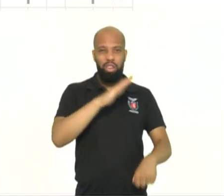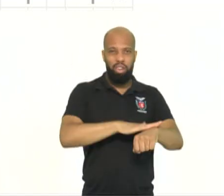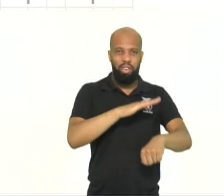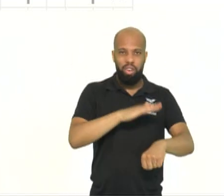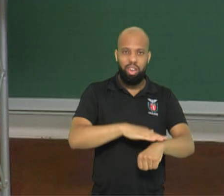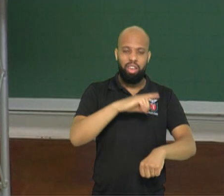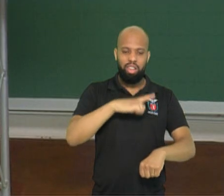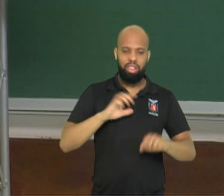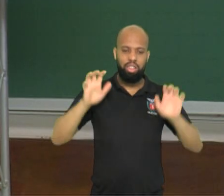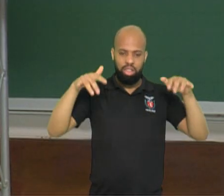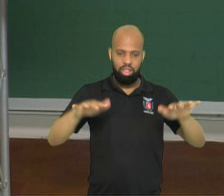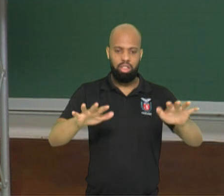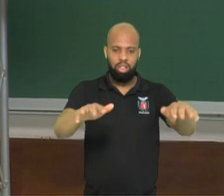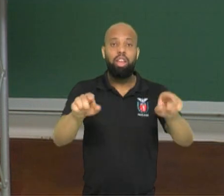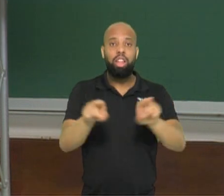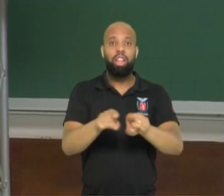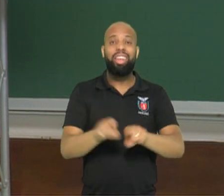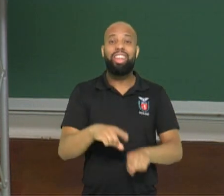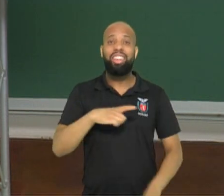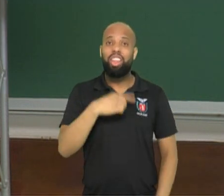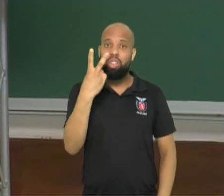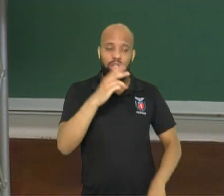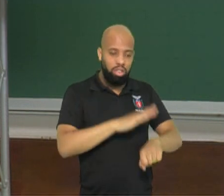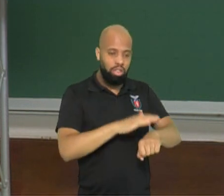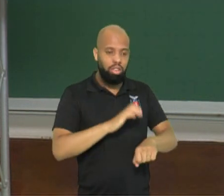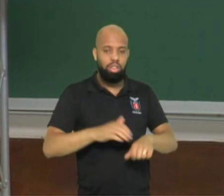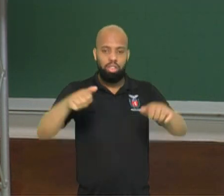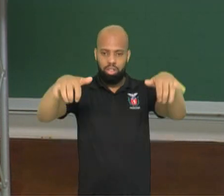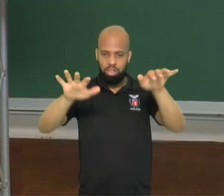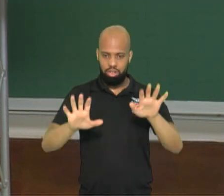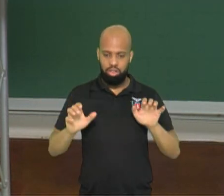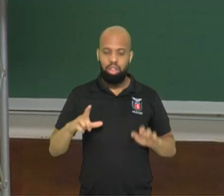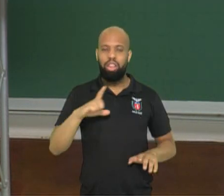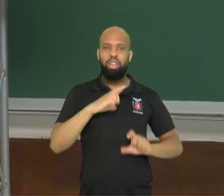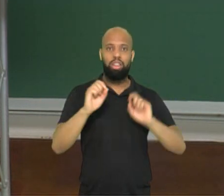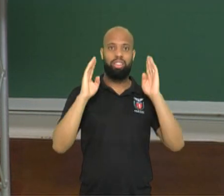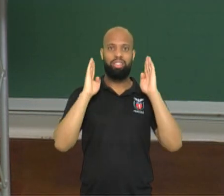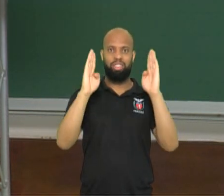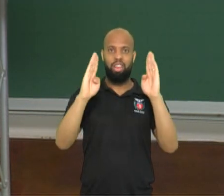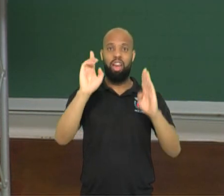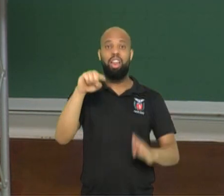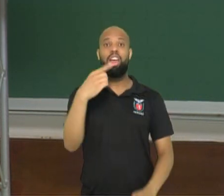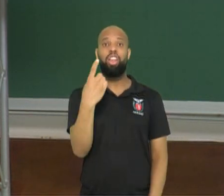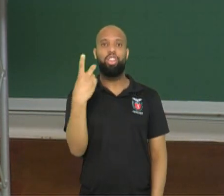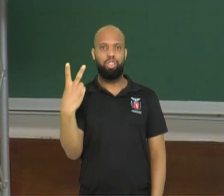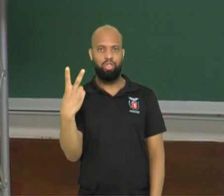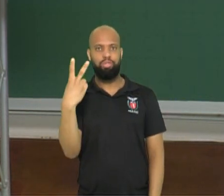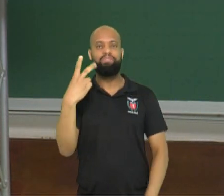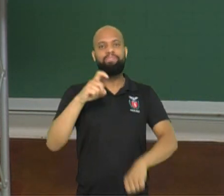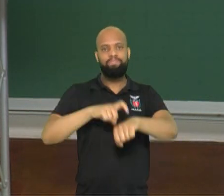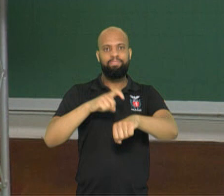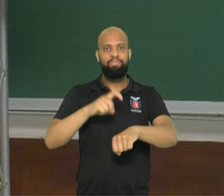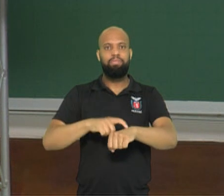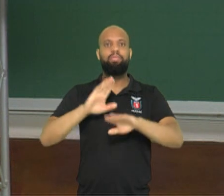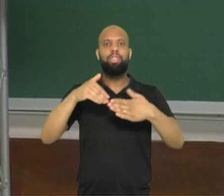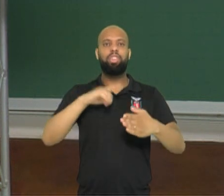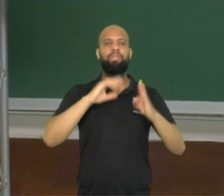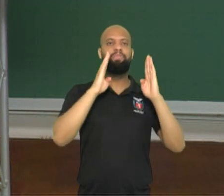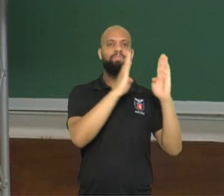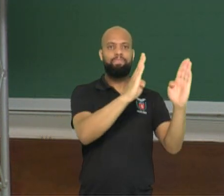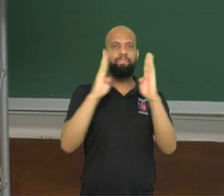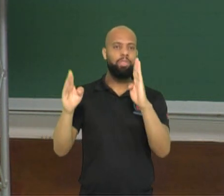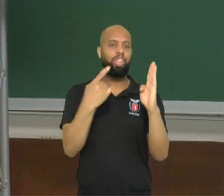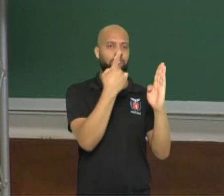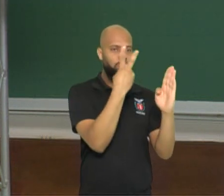alta e 2 momentos que eu tenho a maré baixa, então eu tenho um intervalo de 12 horas. Então, a periodicidade dessa maré é de 12 em